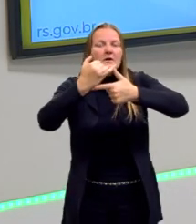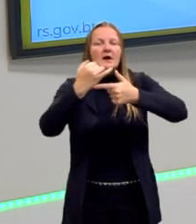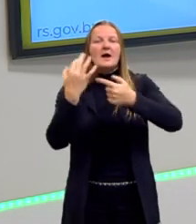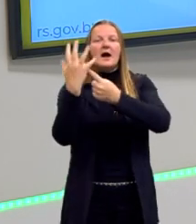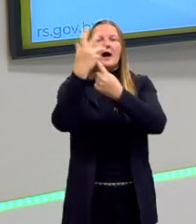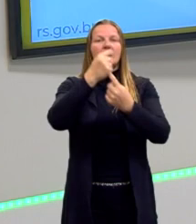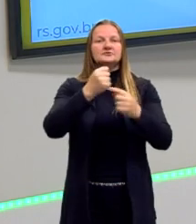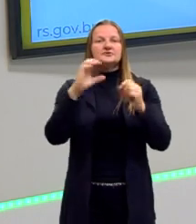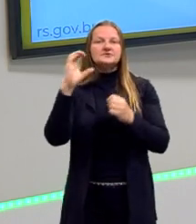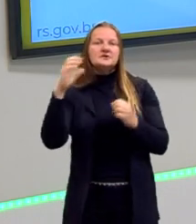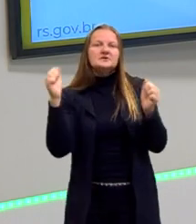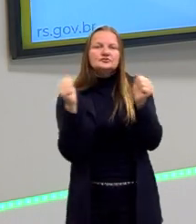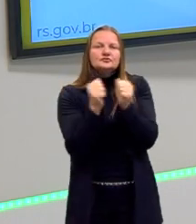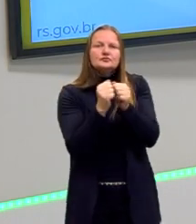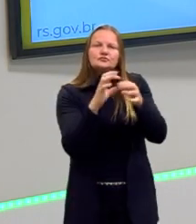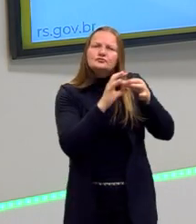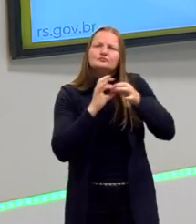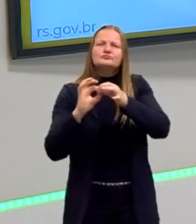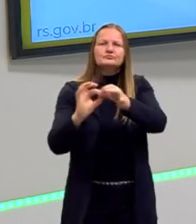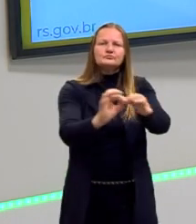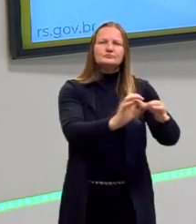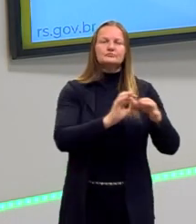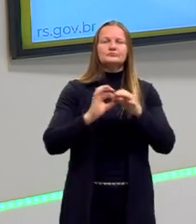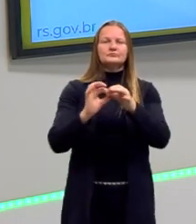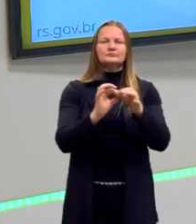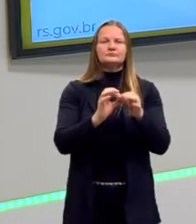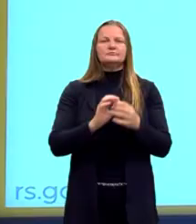a ciência esses caminhos paralelos